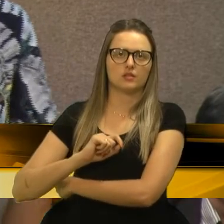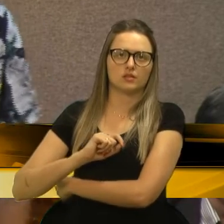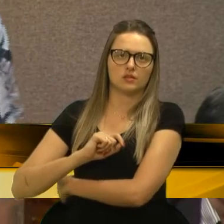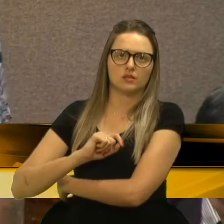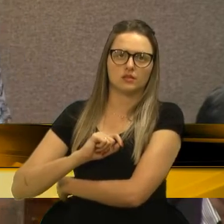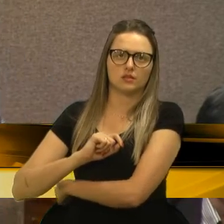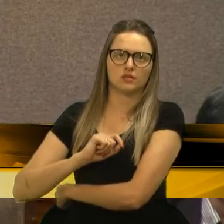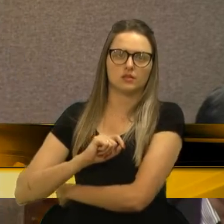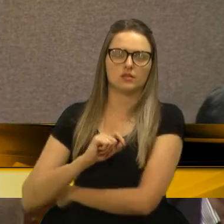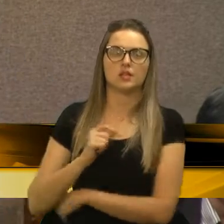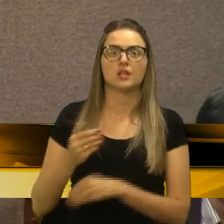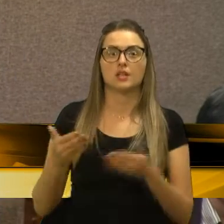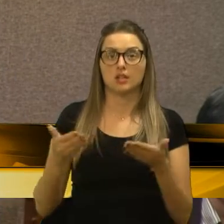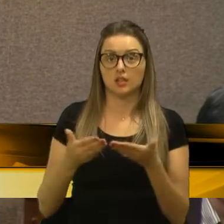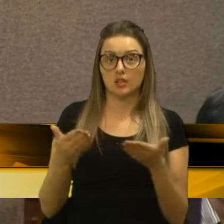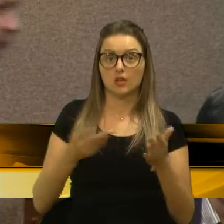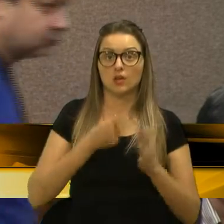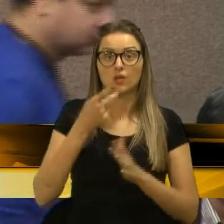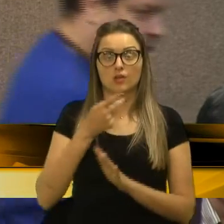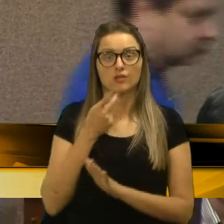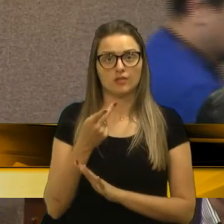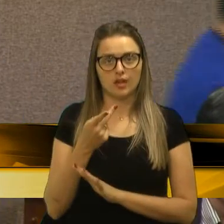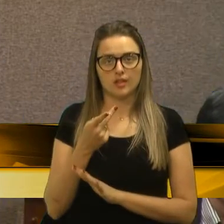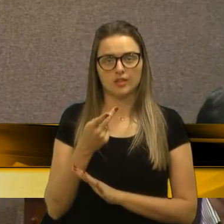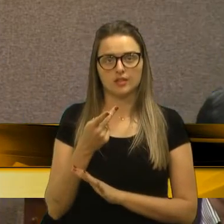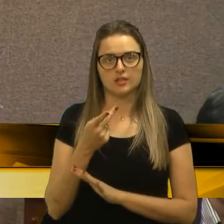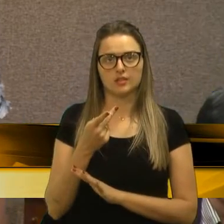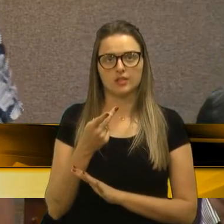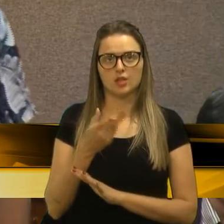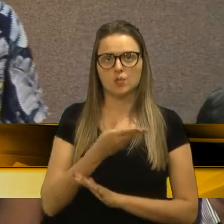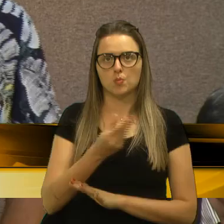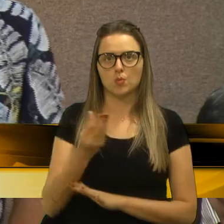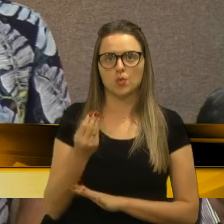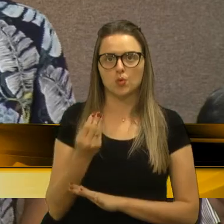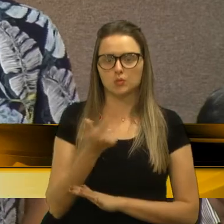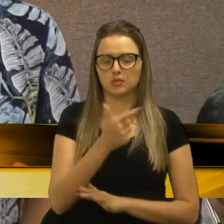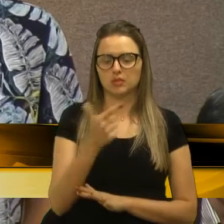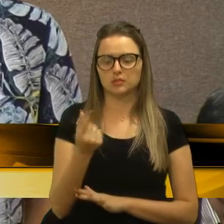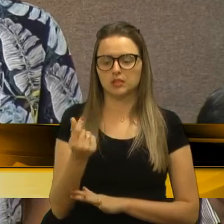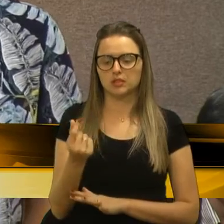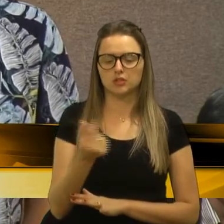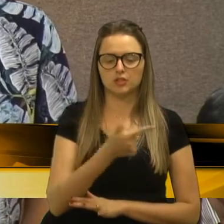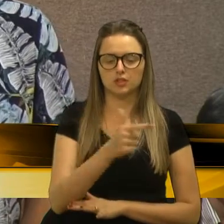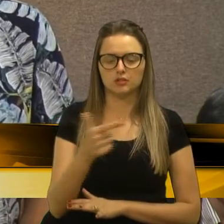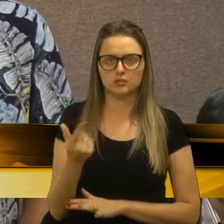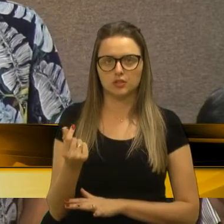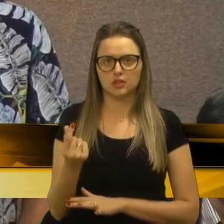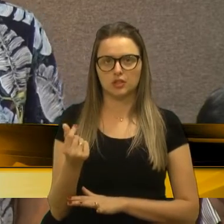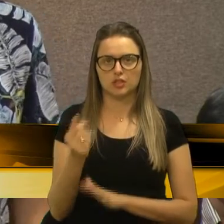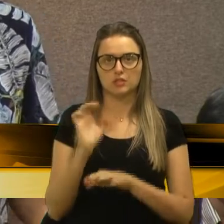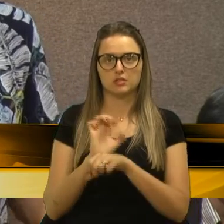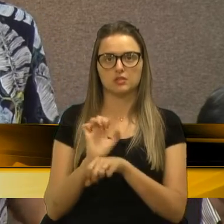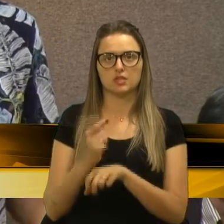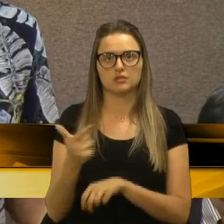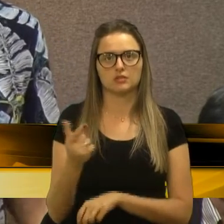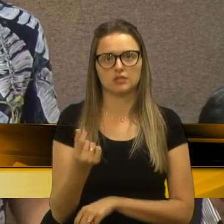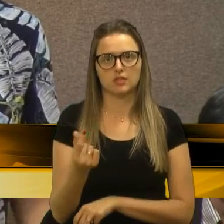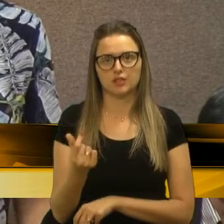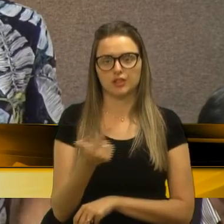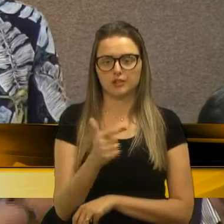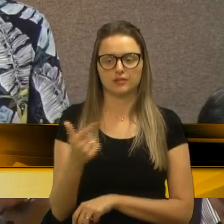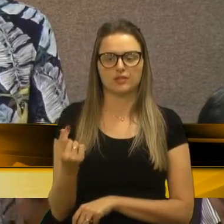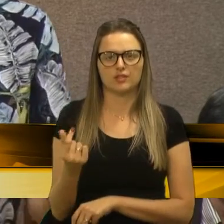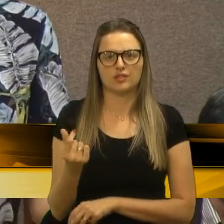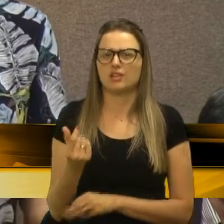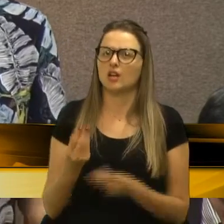E aqui você fala tanto sem dinheiro, o estado, o vereador Rafael, fala sem dinheiro, assim, não dá para aceitar mais.